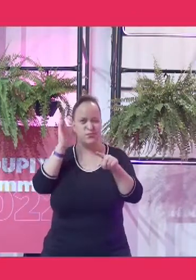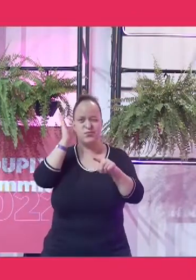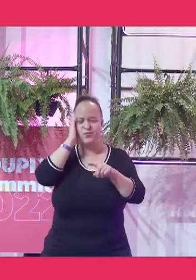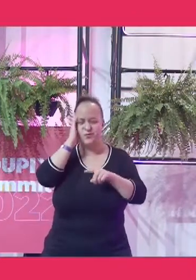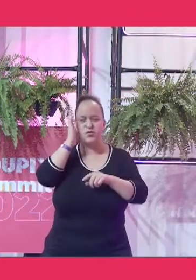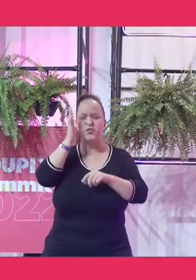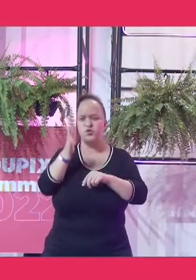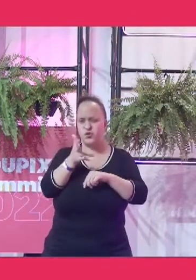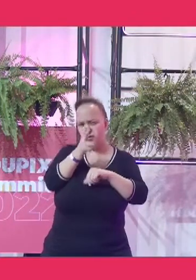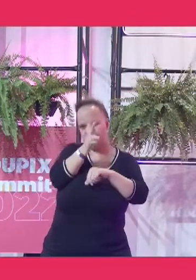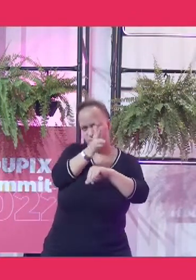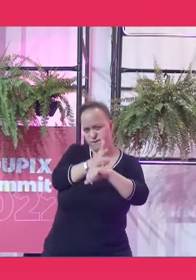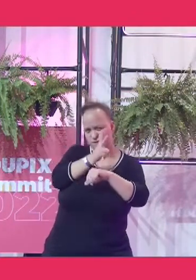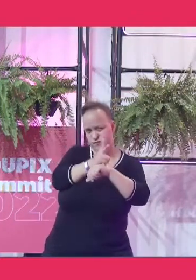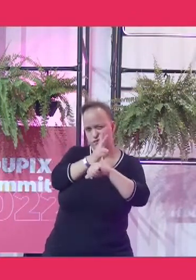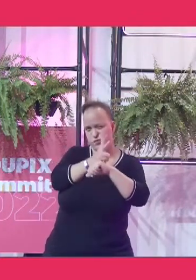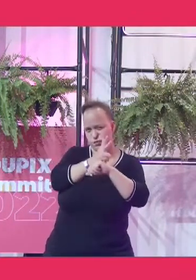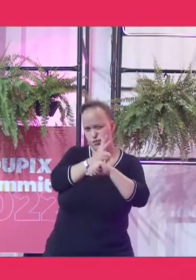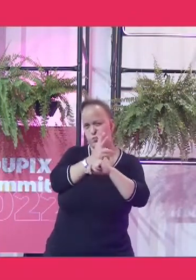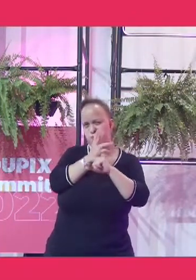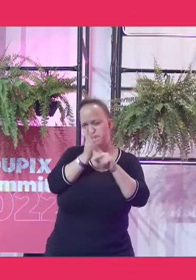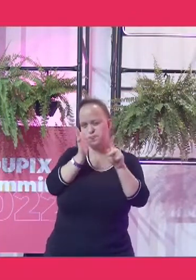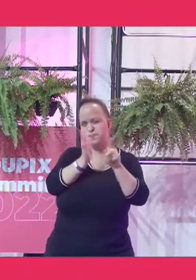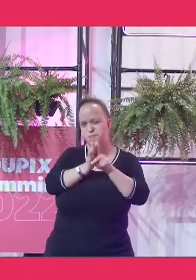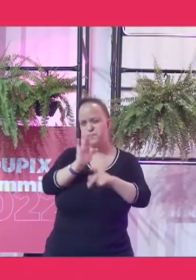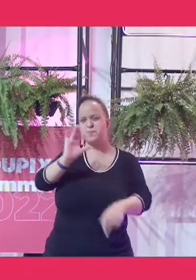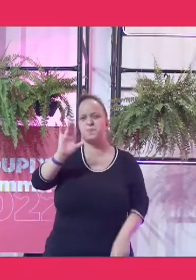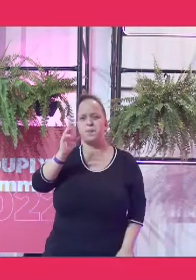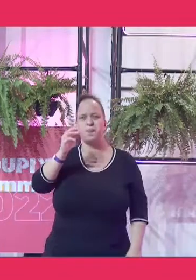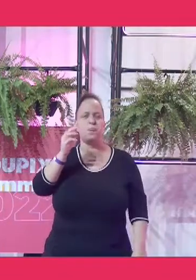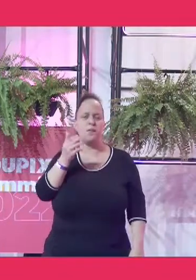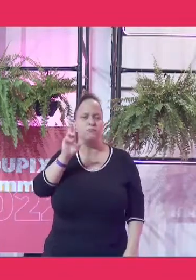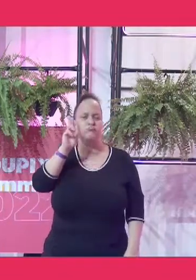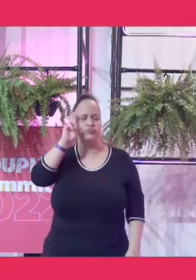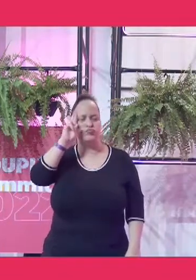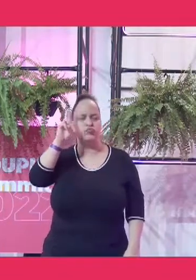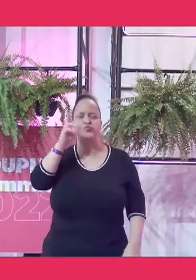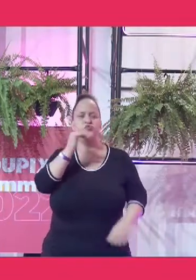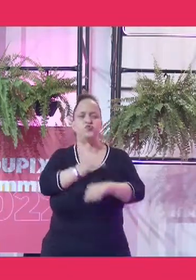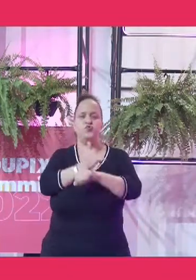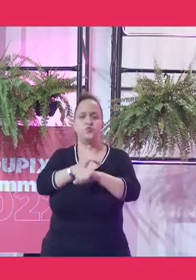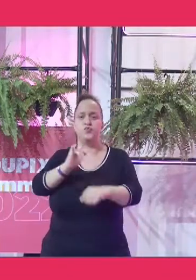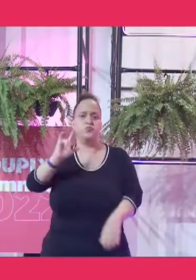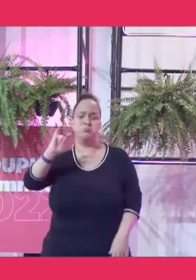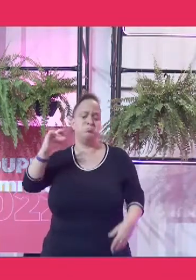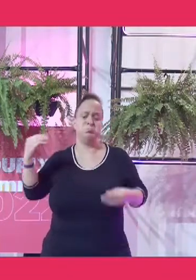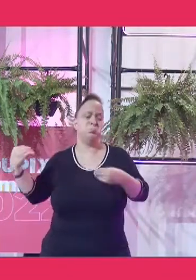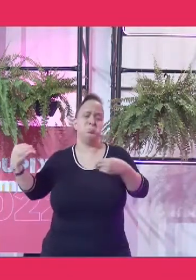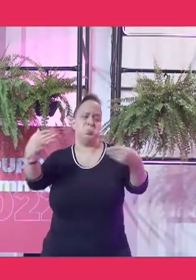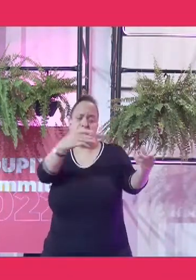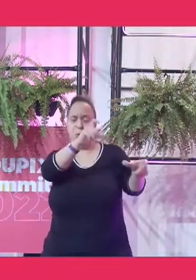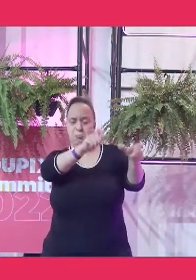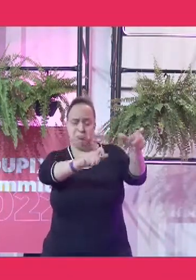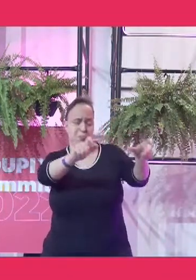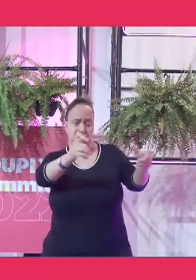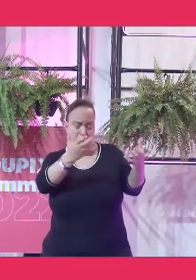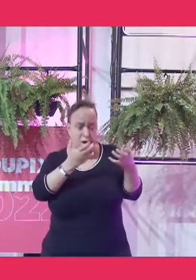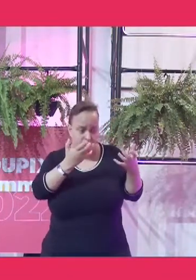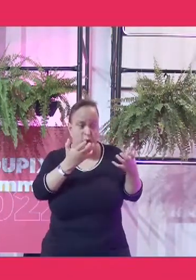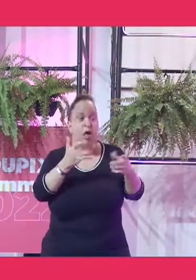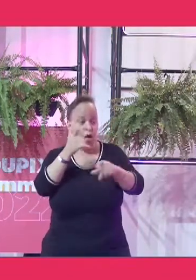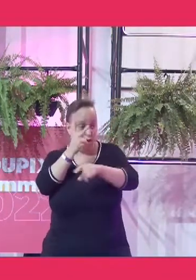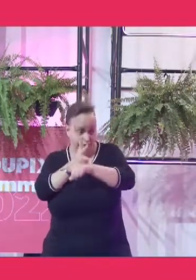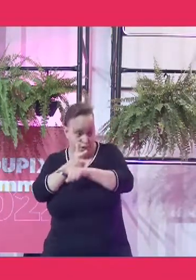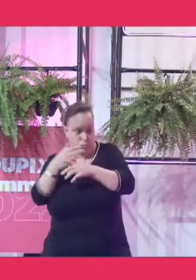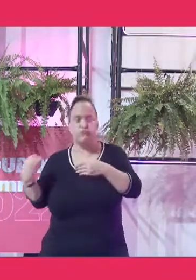Adam Mosseri, que é o head do Instagram, que ele fala, gente, a gente só está dando o que as pessoas querem. As pessoas querem vídeo, a gente está